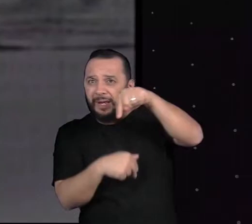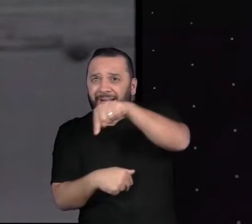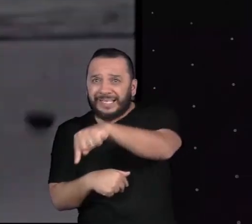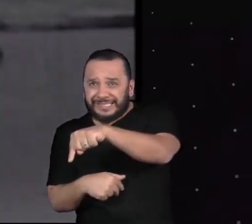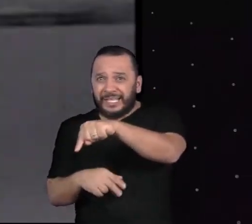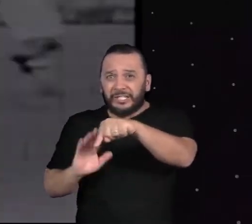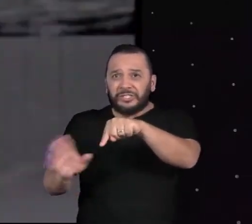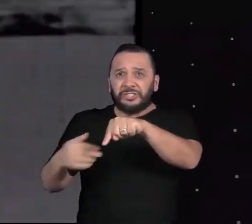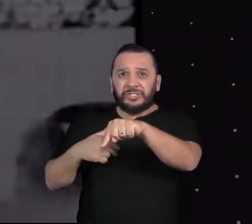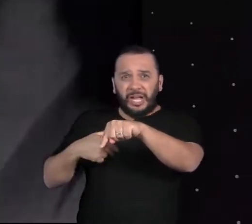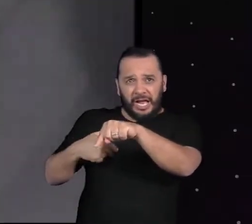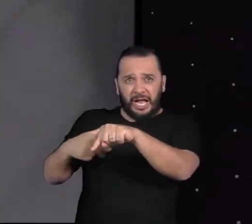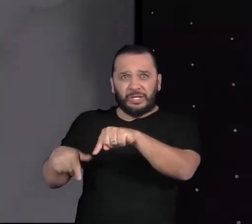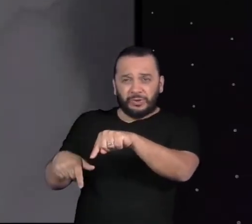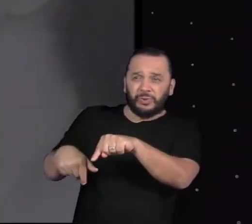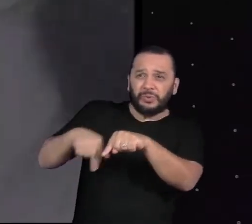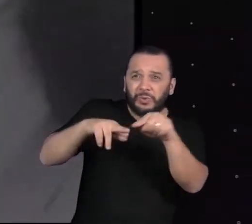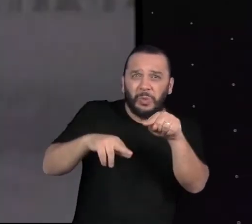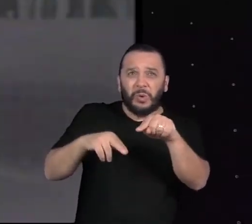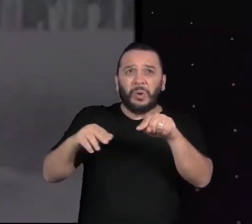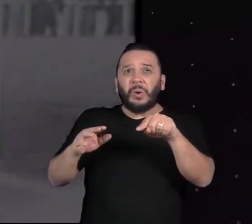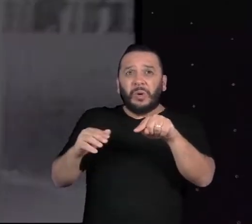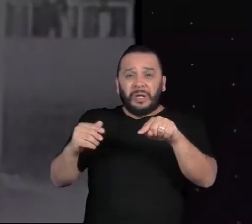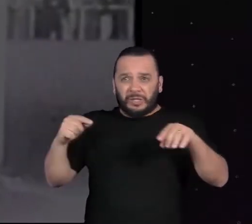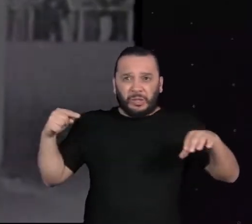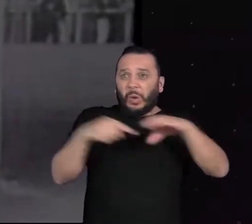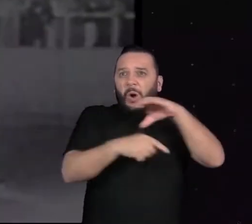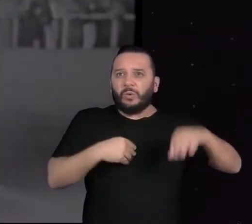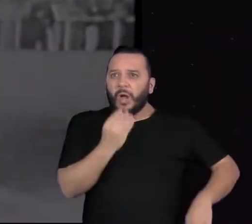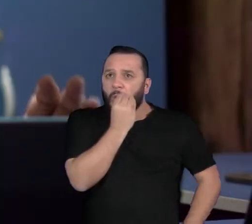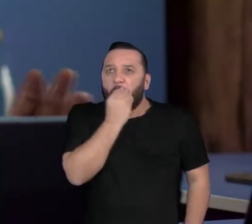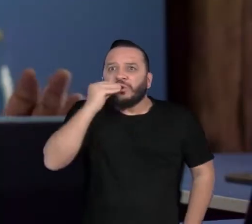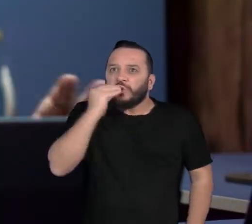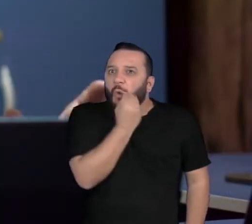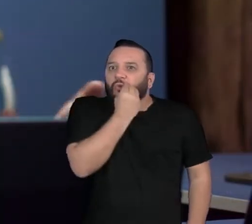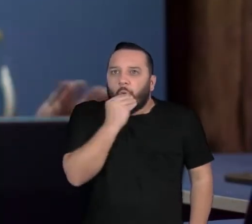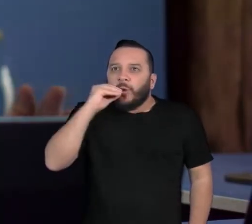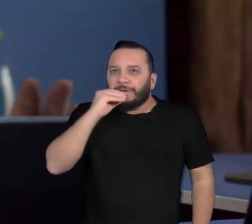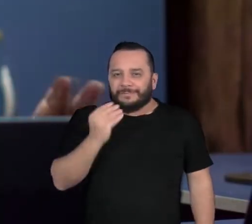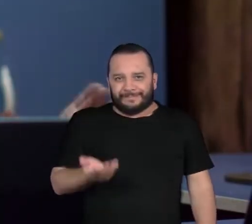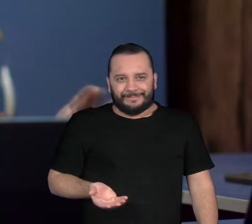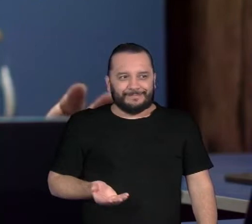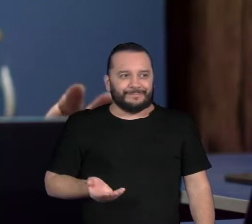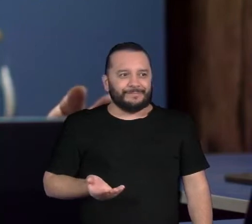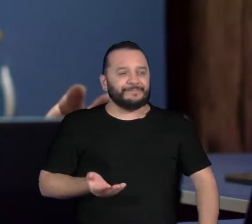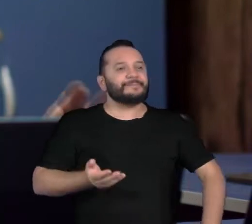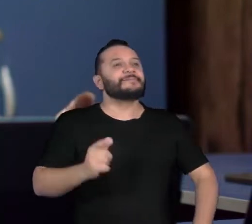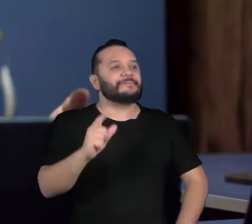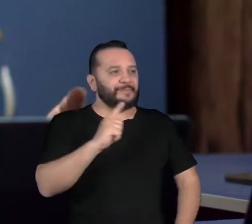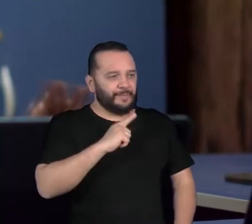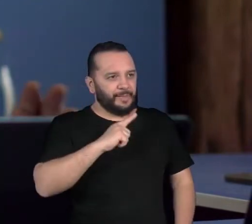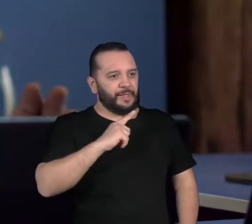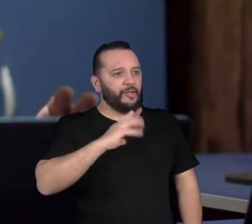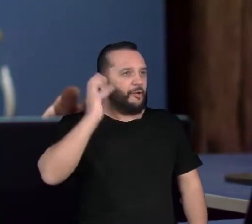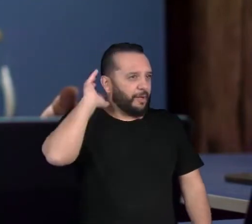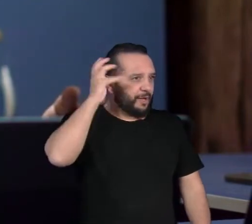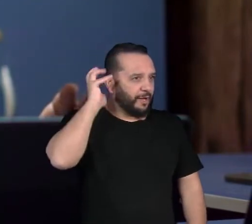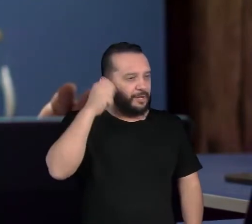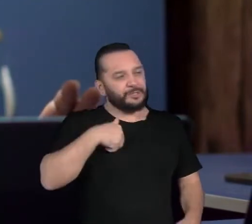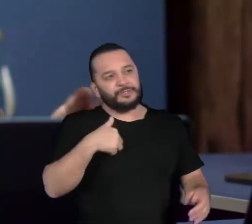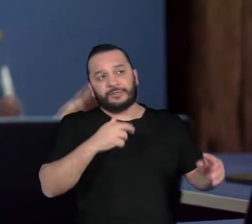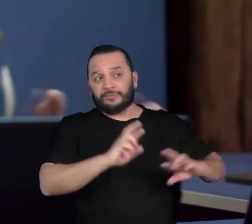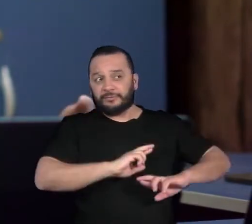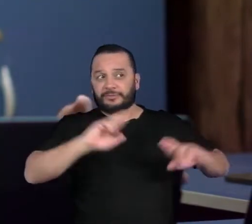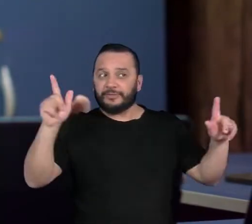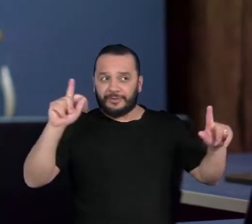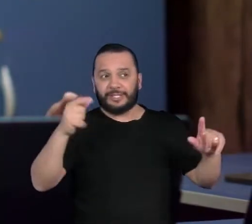sanduíches, Nivski, gol! O rádio tomou uma proporção diferente, principalmente